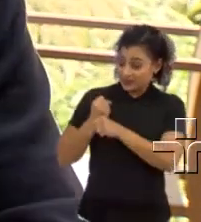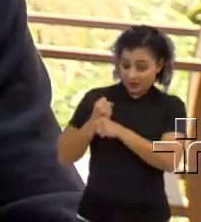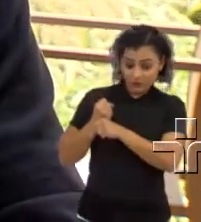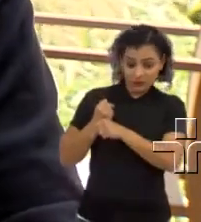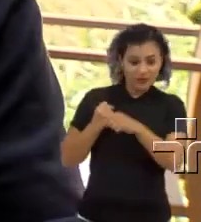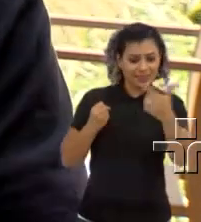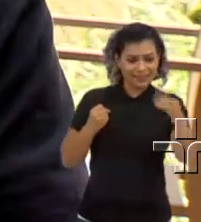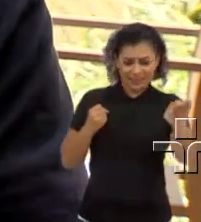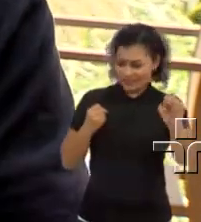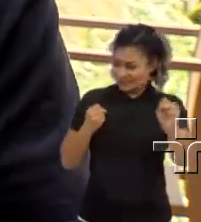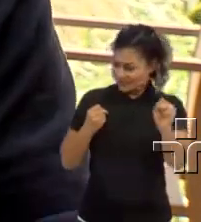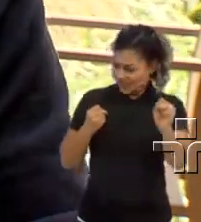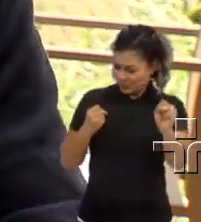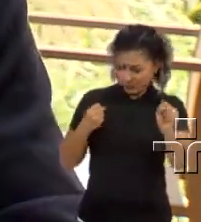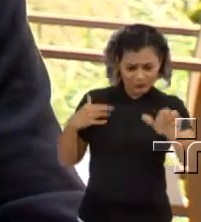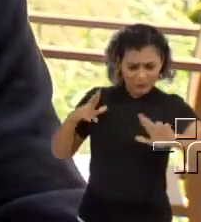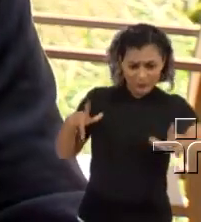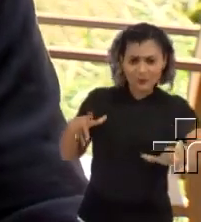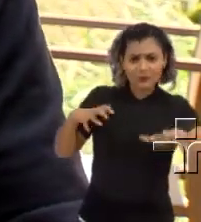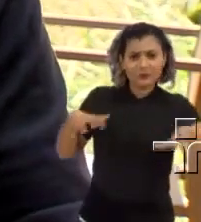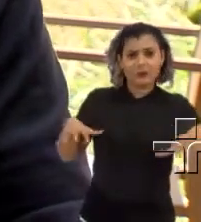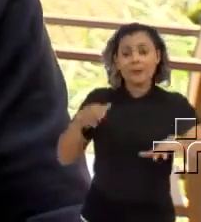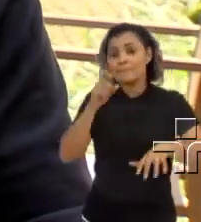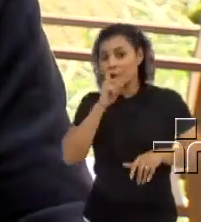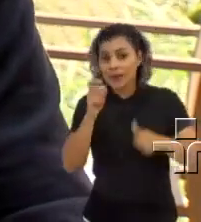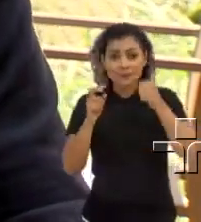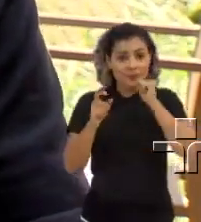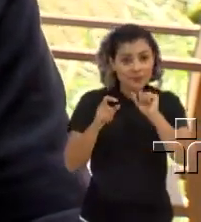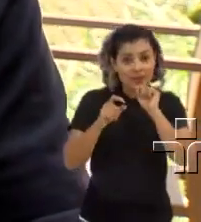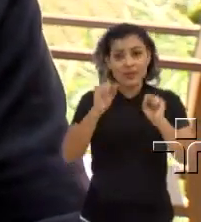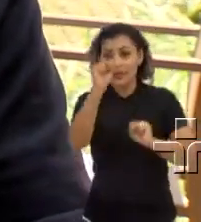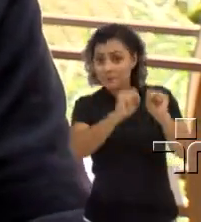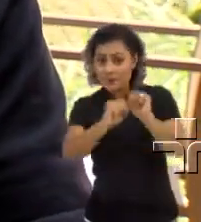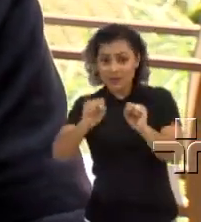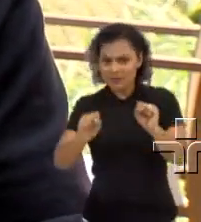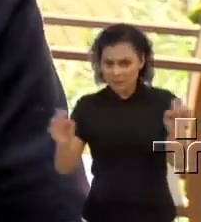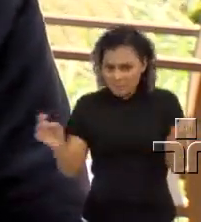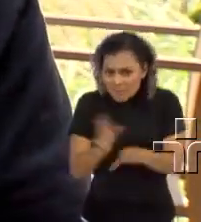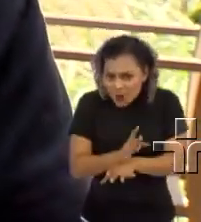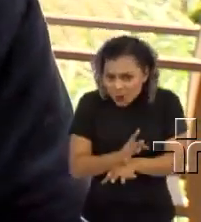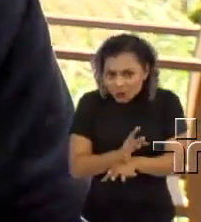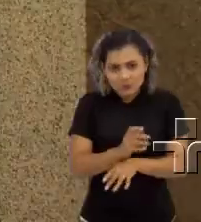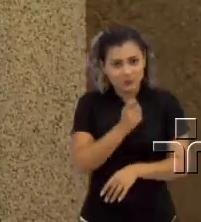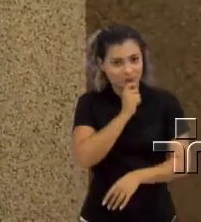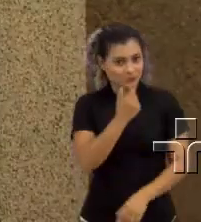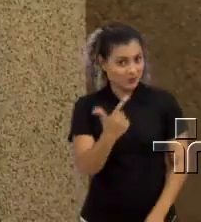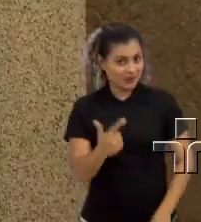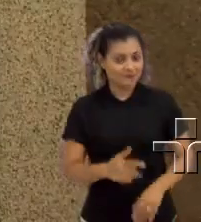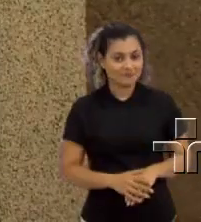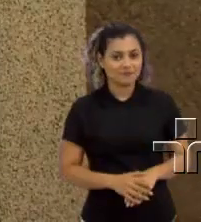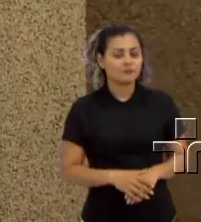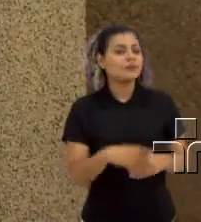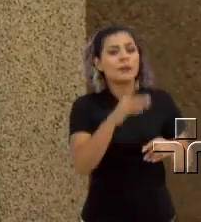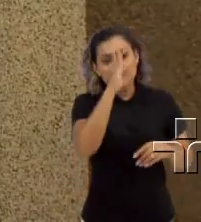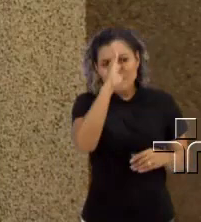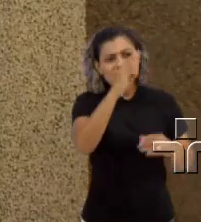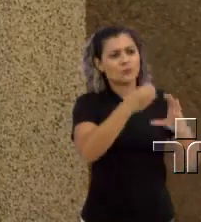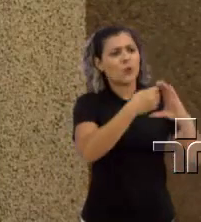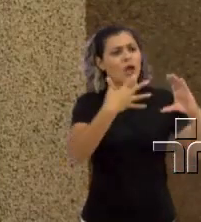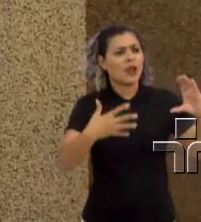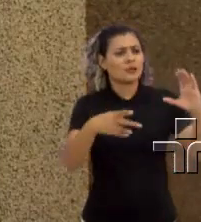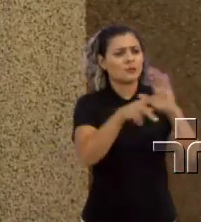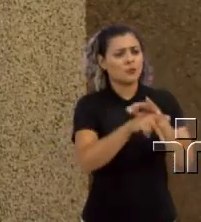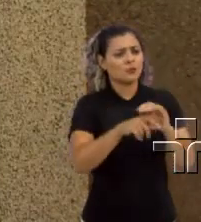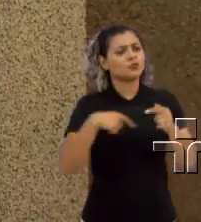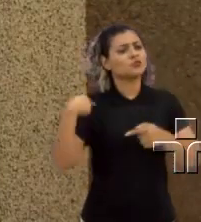escolas, os pais e mães e as empresas não estão preparadas para eles. Quais são as principais características